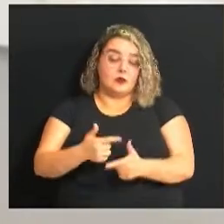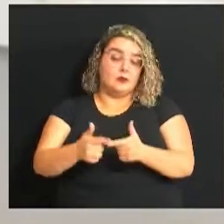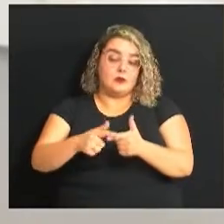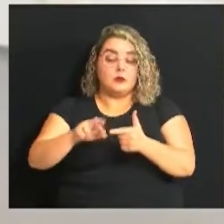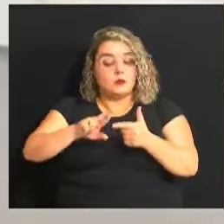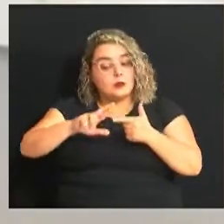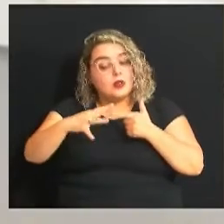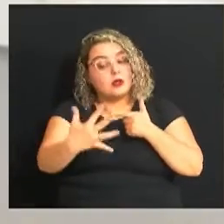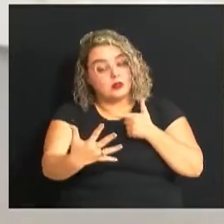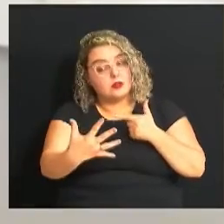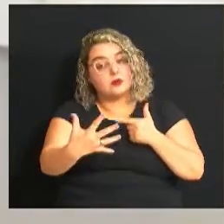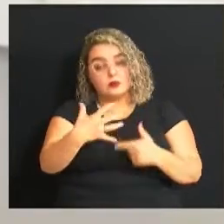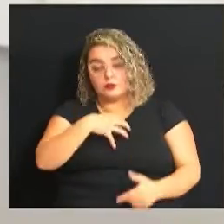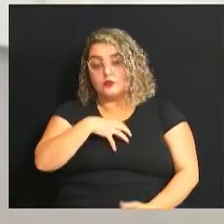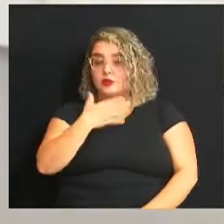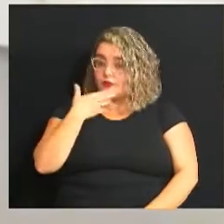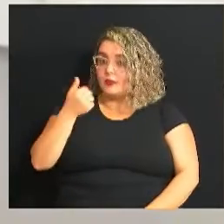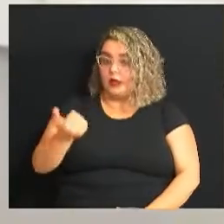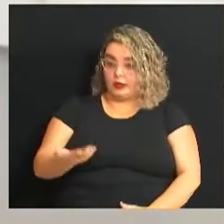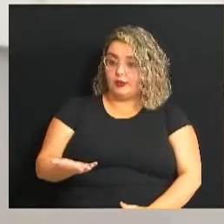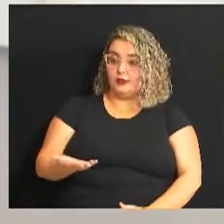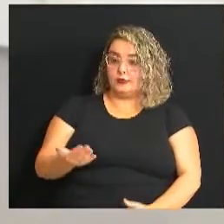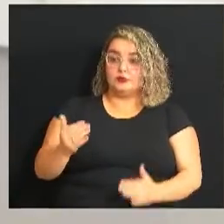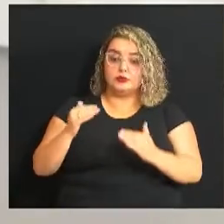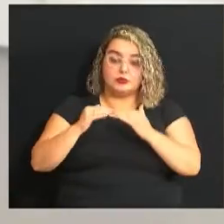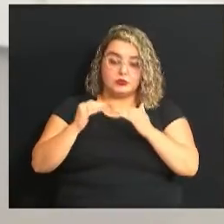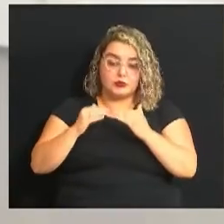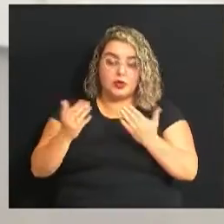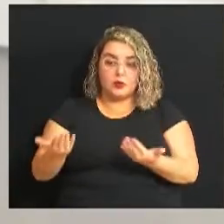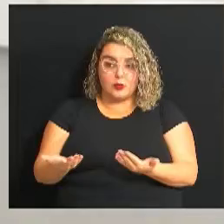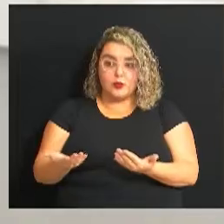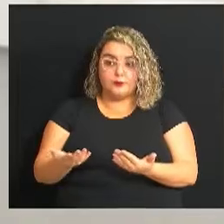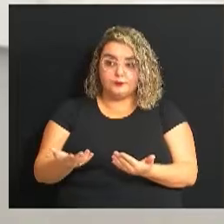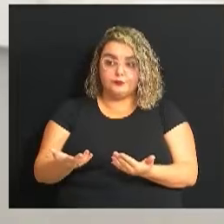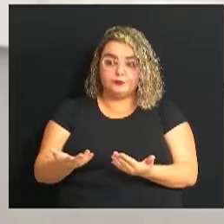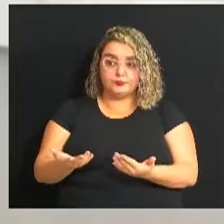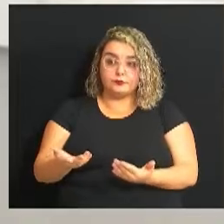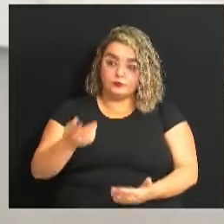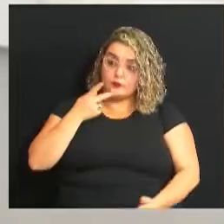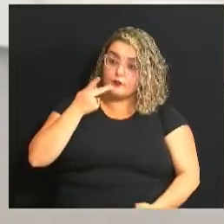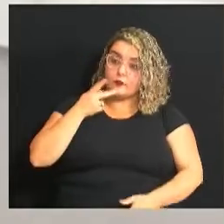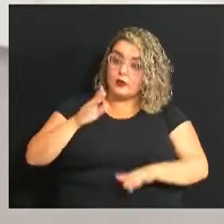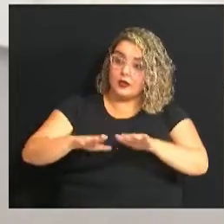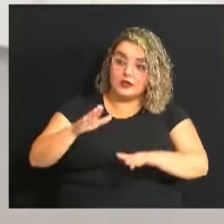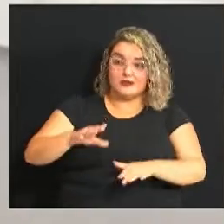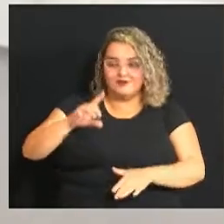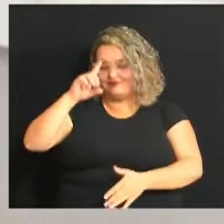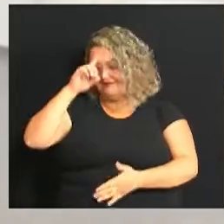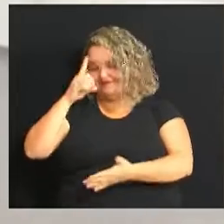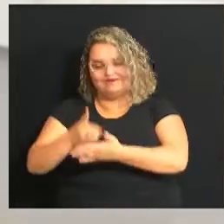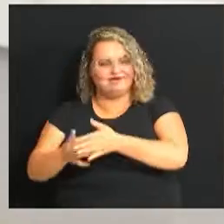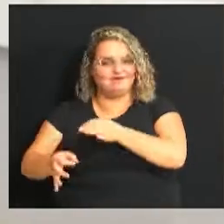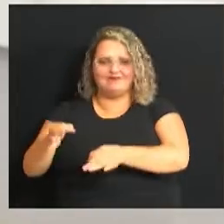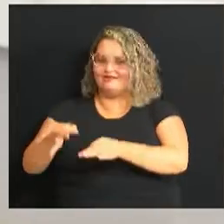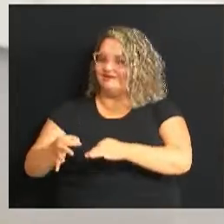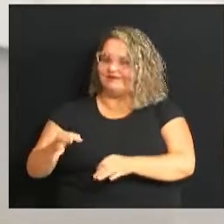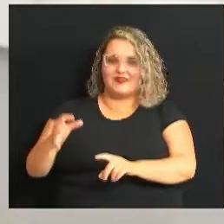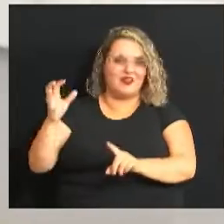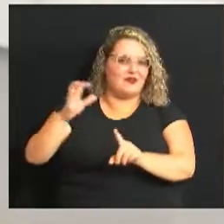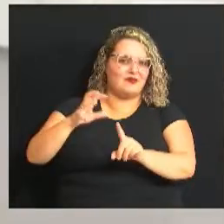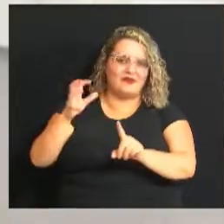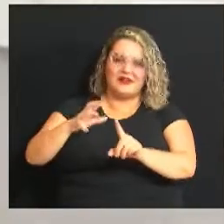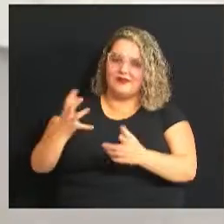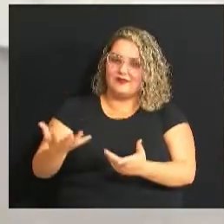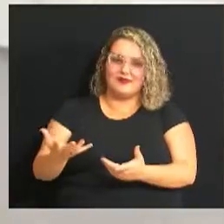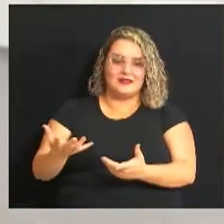maneira possível, né, por meio de um acordo. E como eu disse, às vezes a decisão judicial não vai refletir exatamente o que a